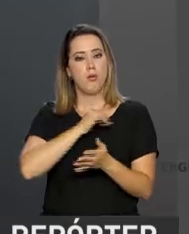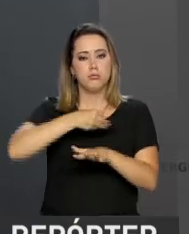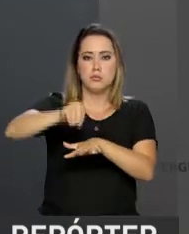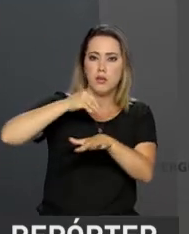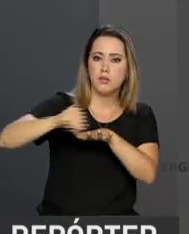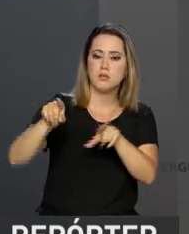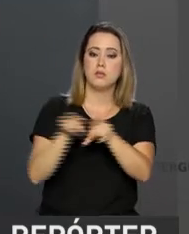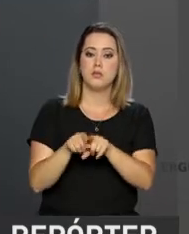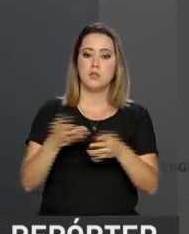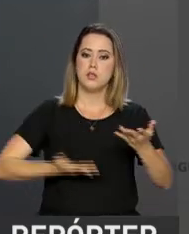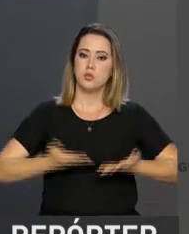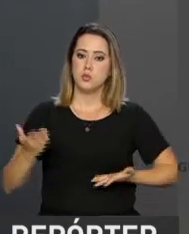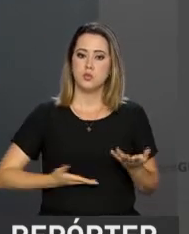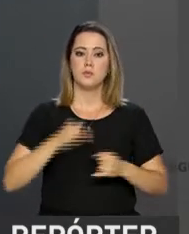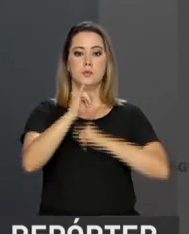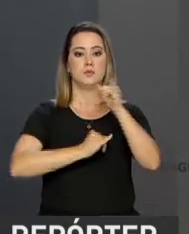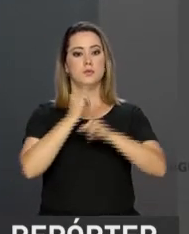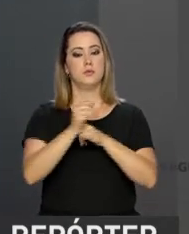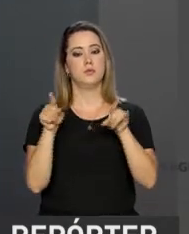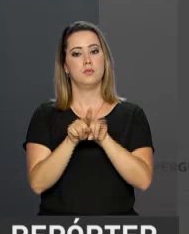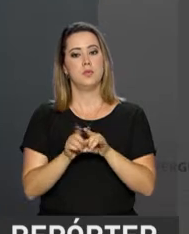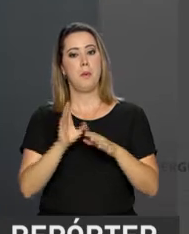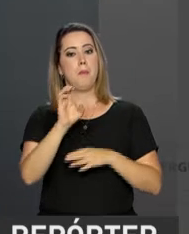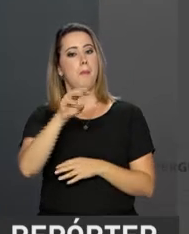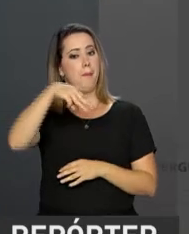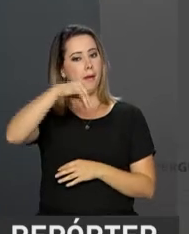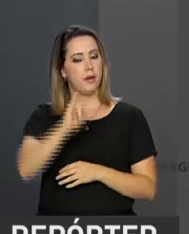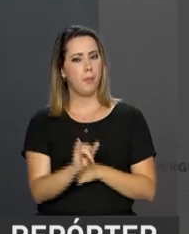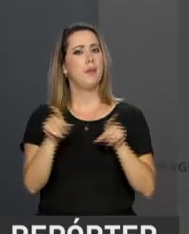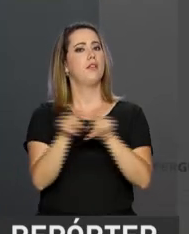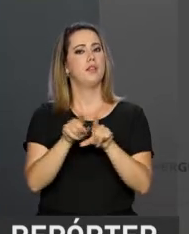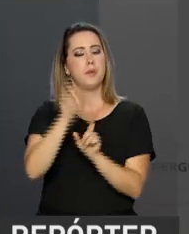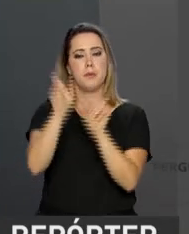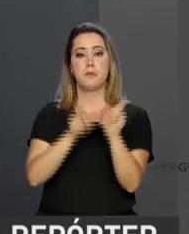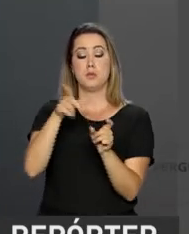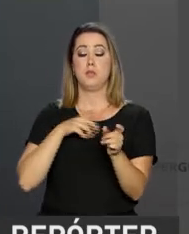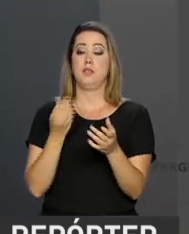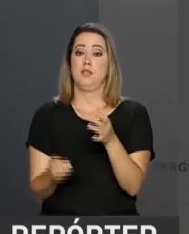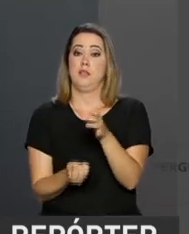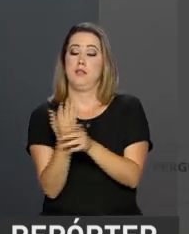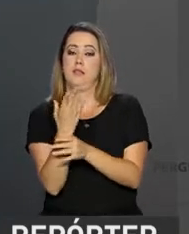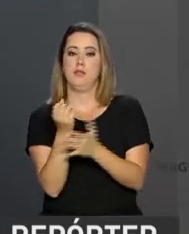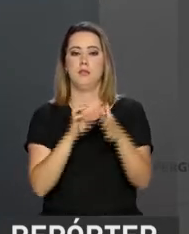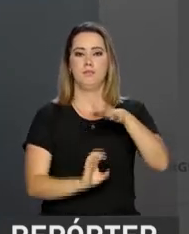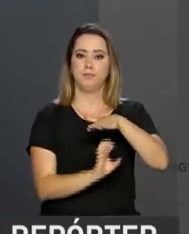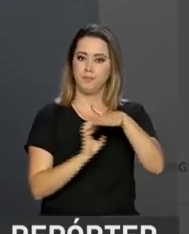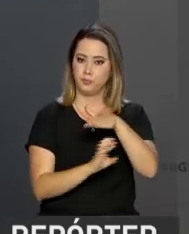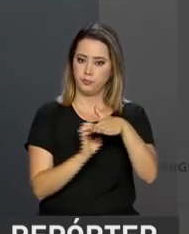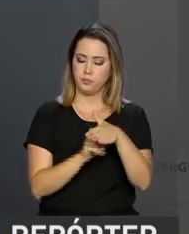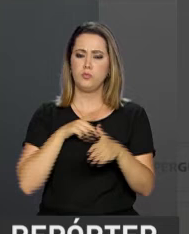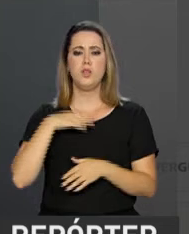prestação de serviços online para os mês e também para quem quer formalizar os negócios o